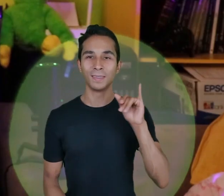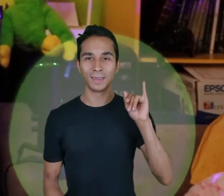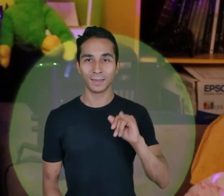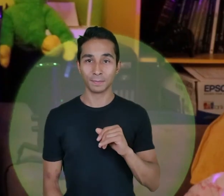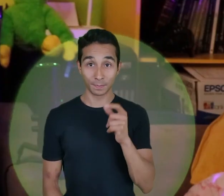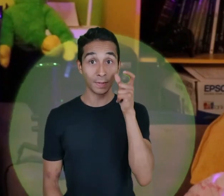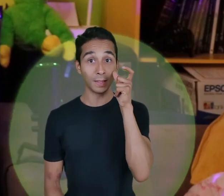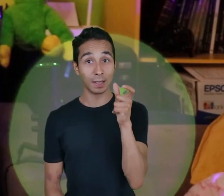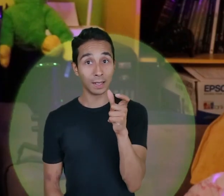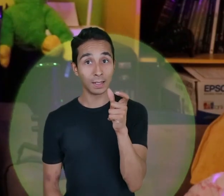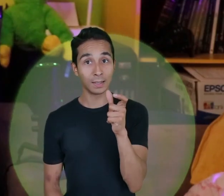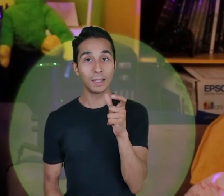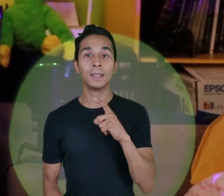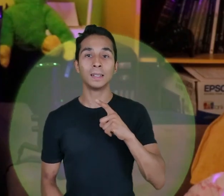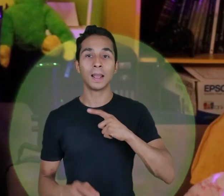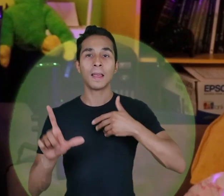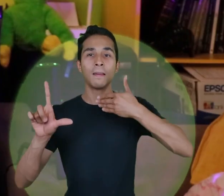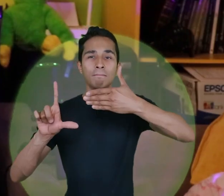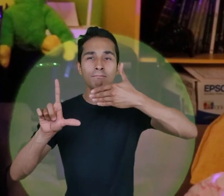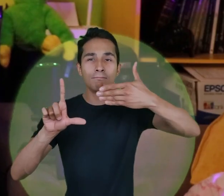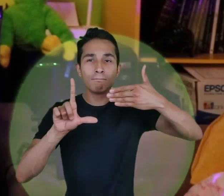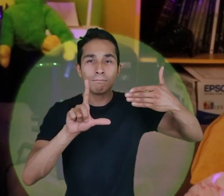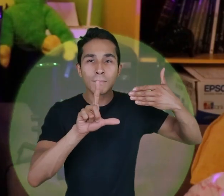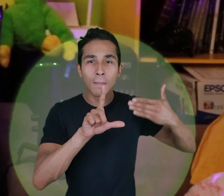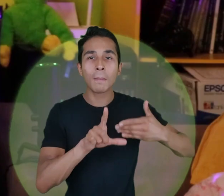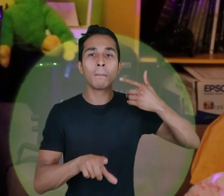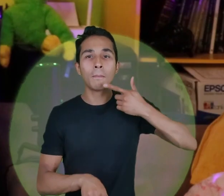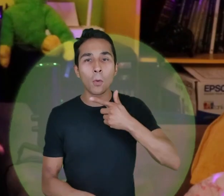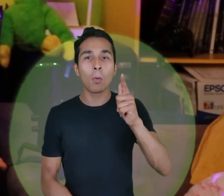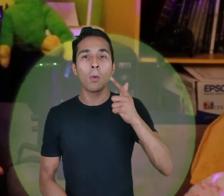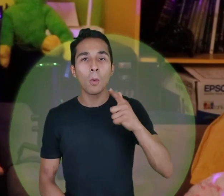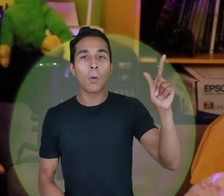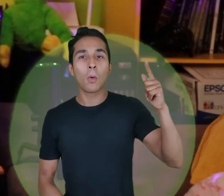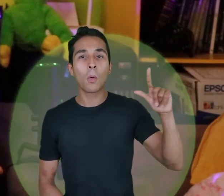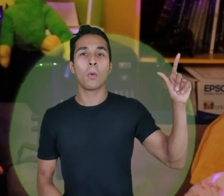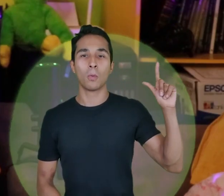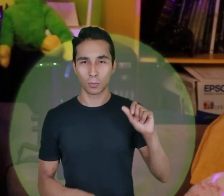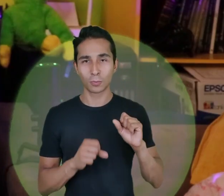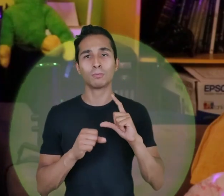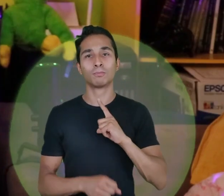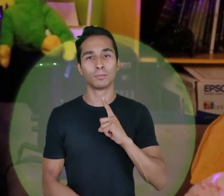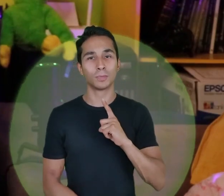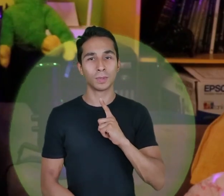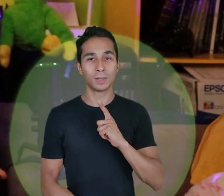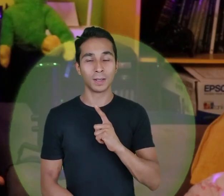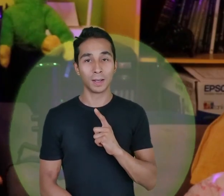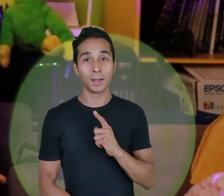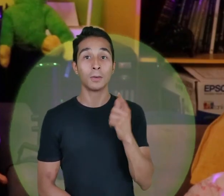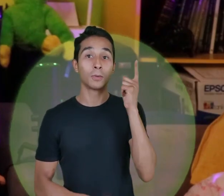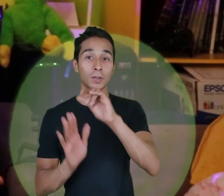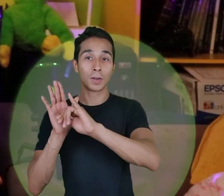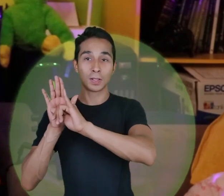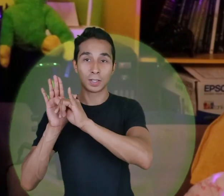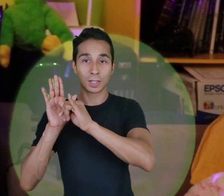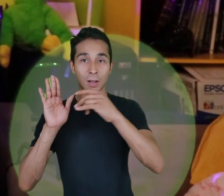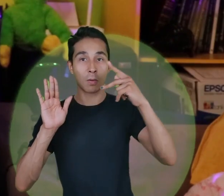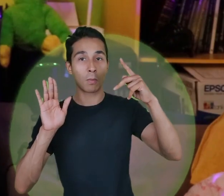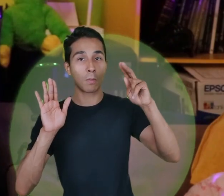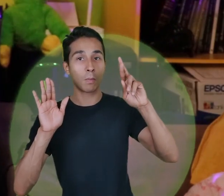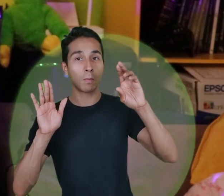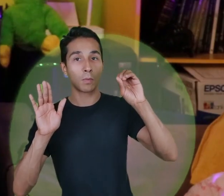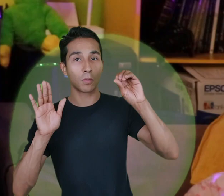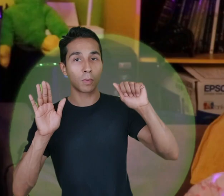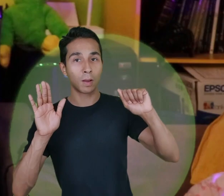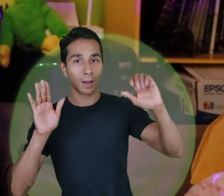interessarem, vocês podem ver outras videoaulas relacionadas também à produção cultural de outros amigos aí, que também foram contemplados pelo PROAC,